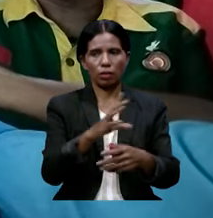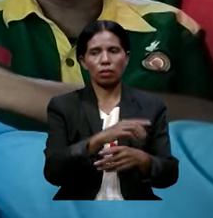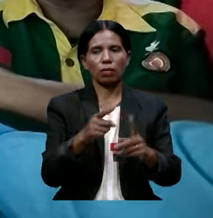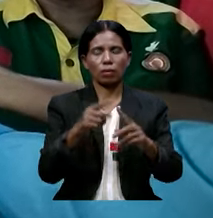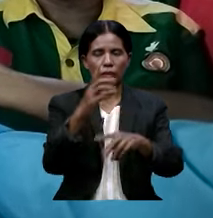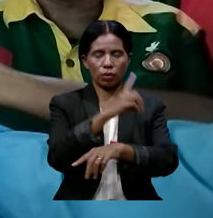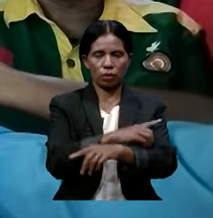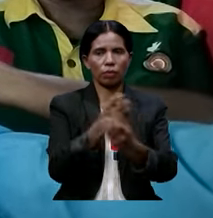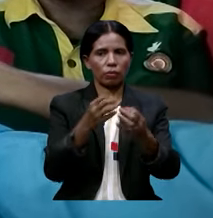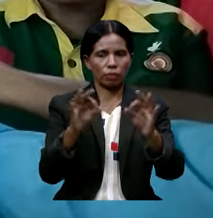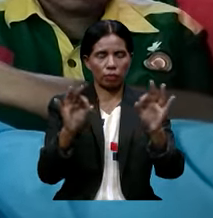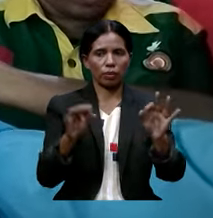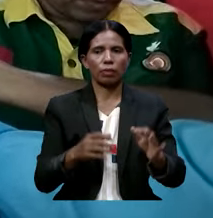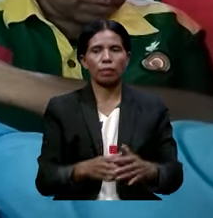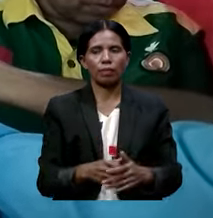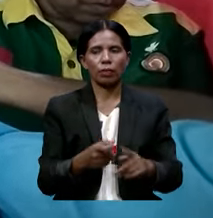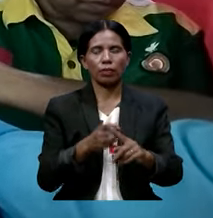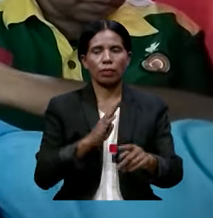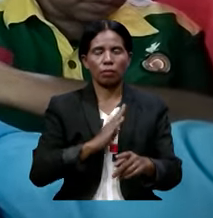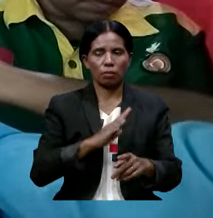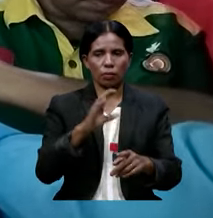Remata, Hoshi Bokau,